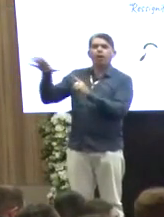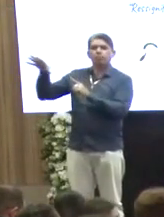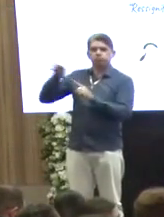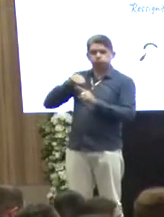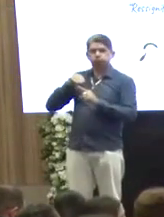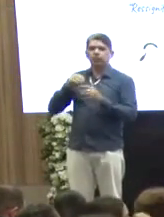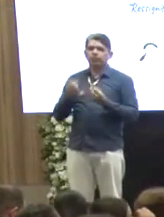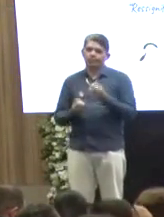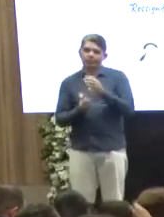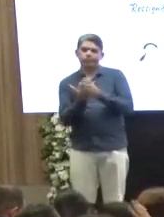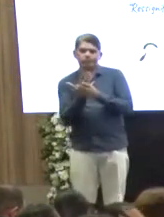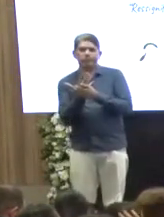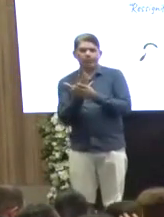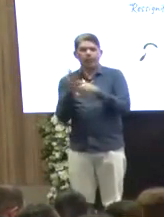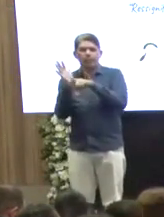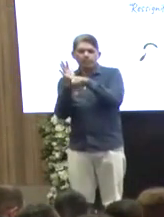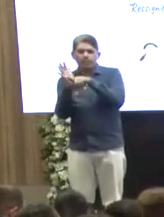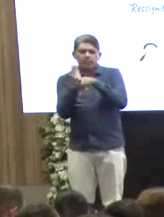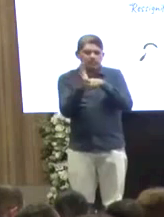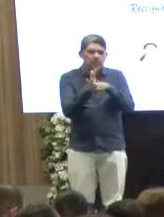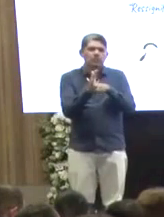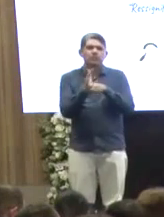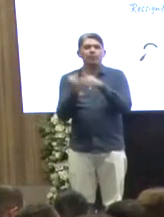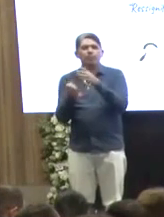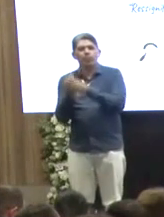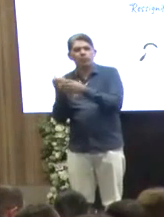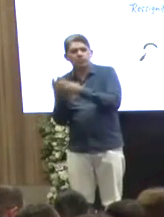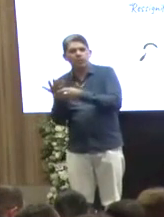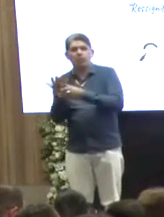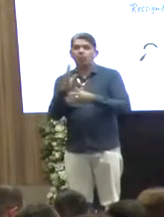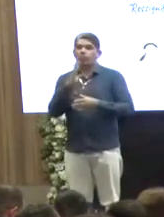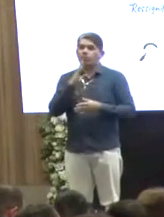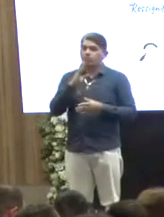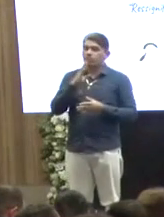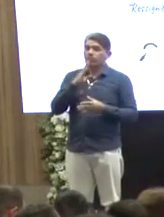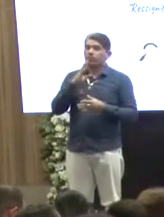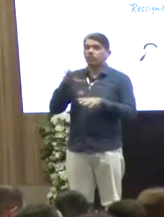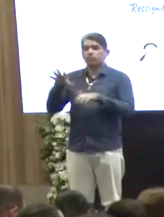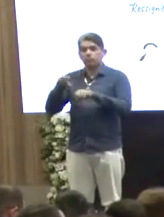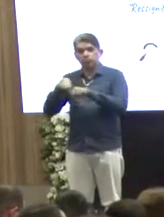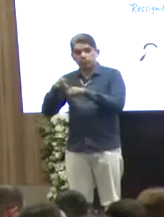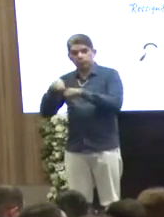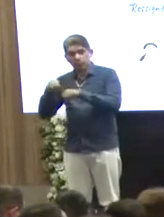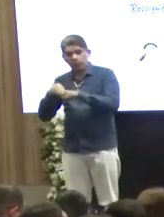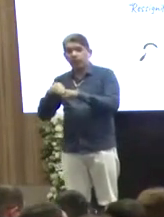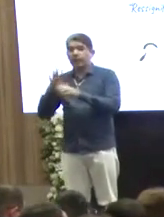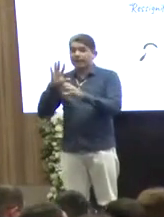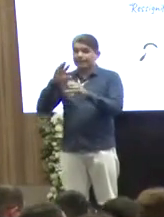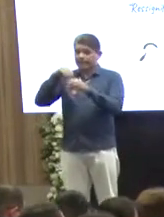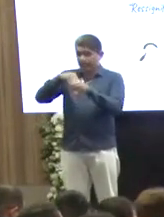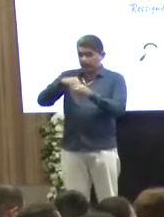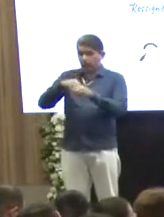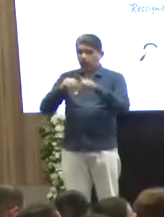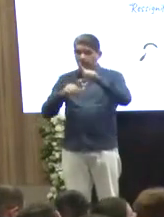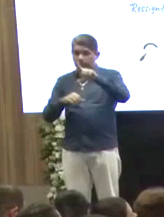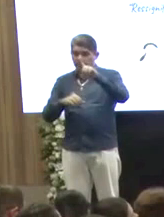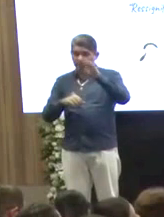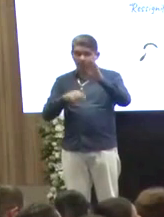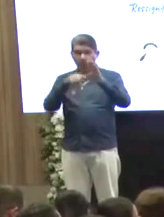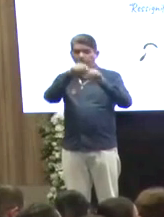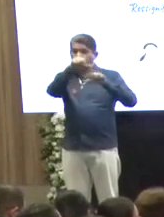falando das questões indígenas, das questões afro-brasileiras, tensionaram o Estado, pressionaram o Estado, tensionaram a escola